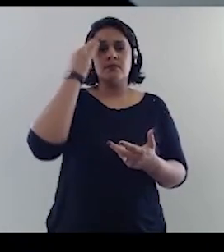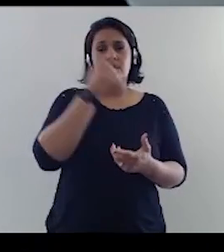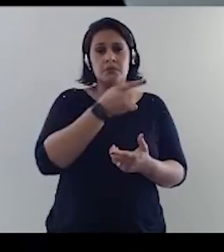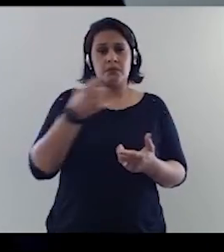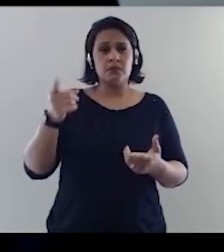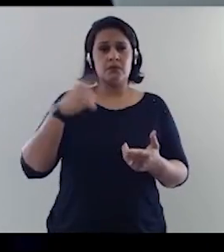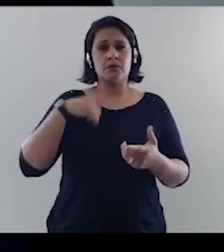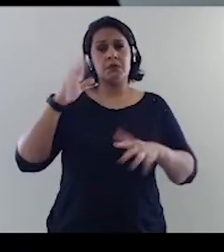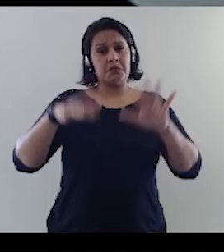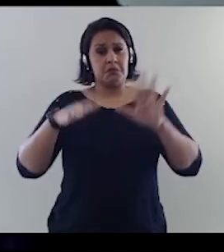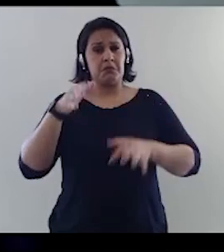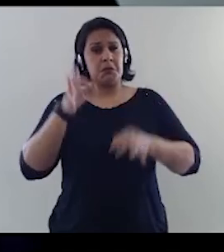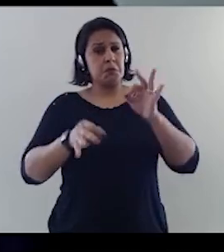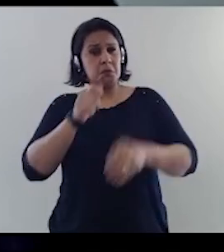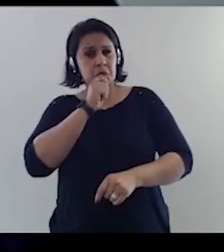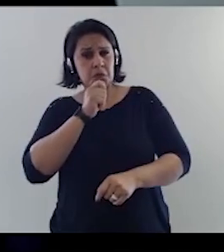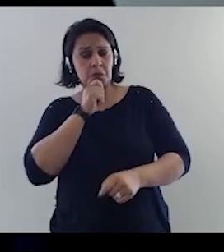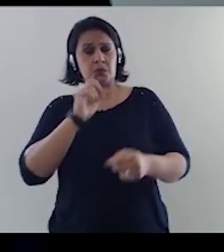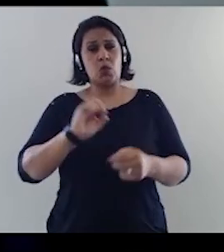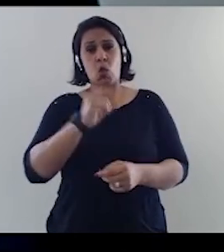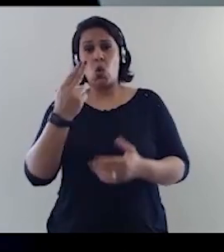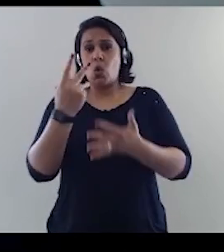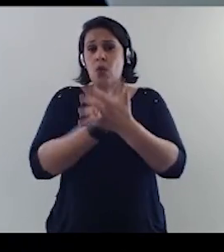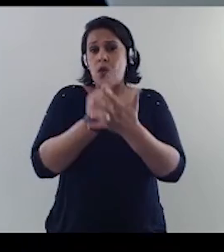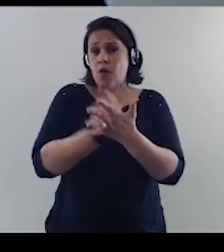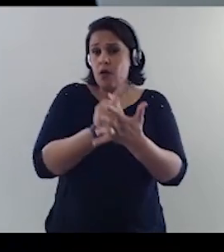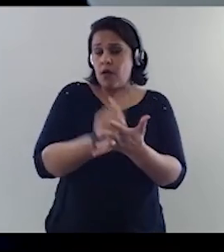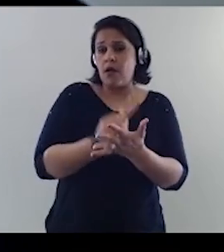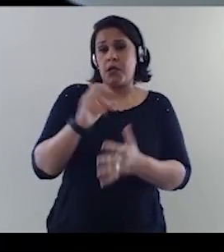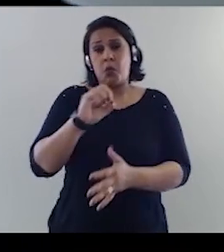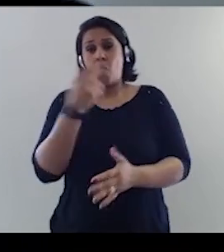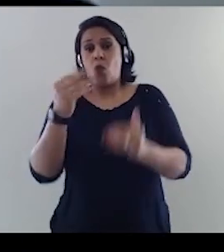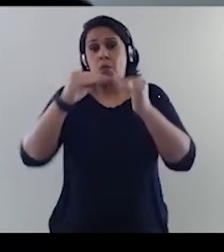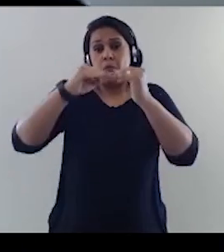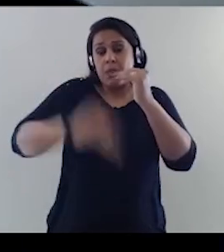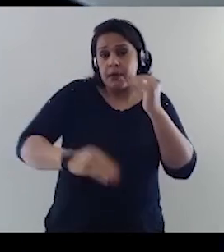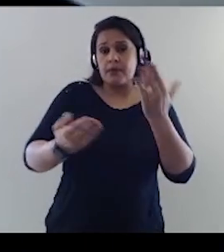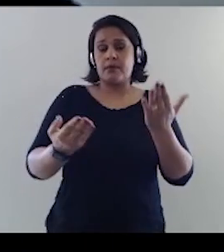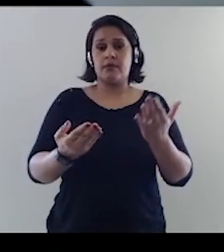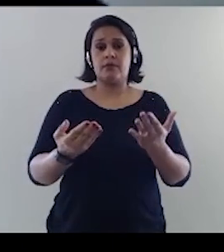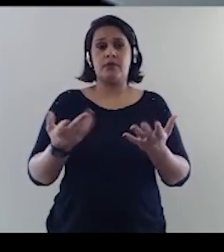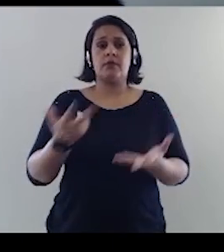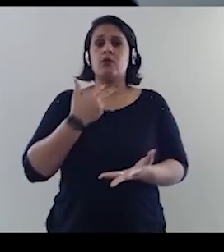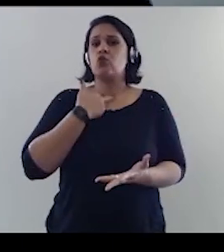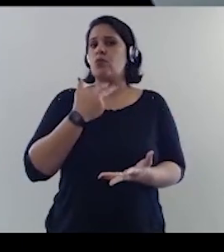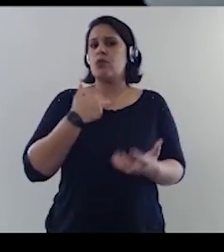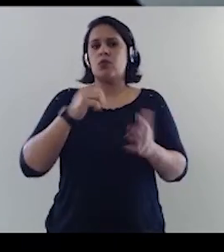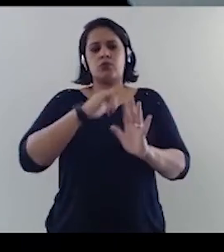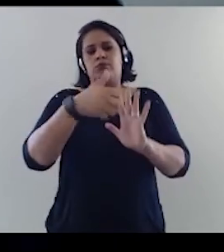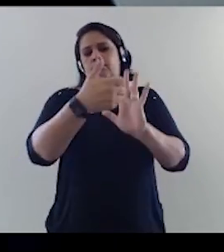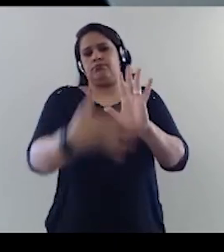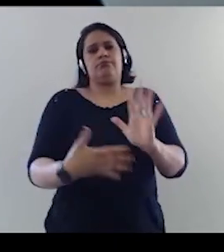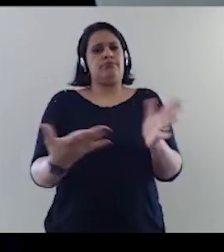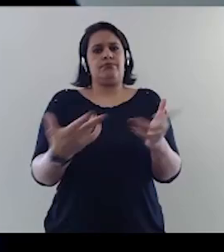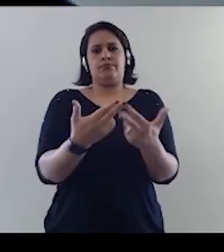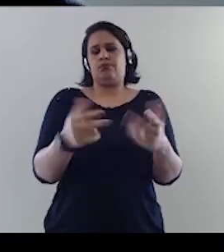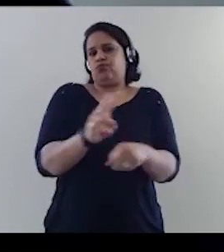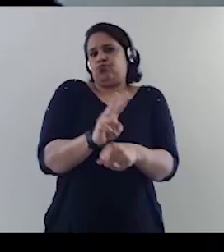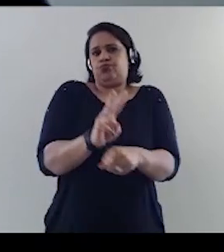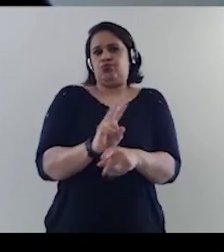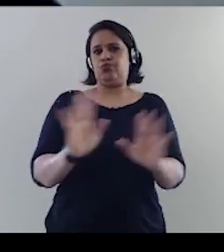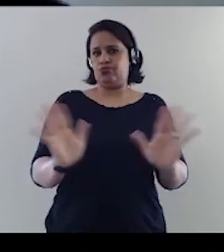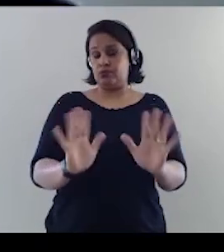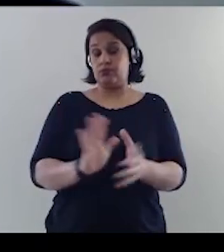manifesta como injustos, como errados, como desiguais, não podendo ser justificada a sua conservação. Por outro